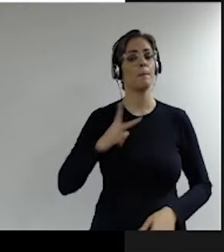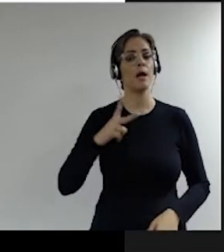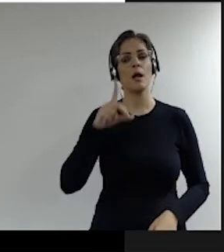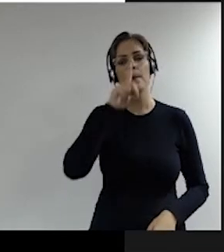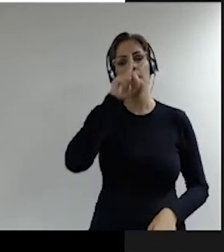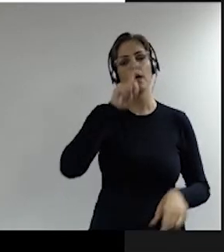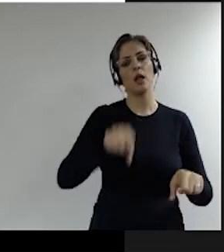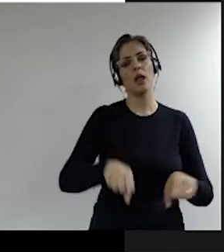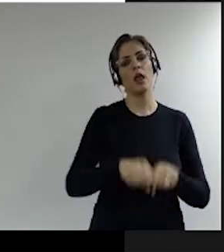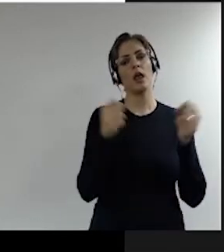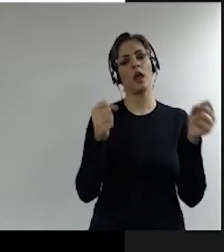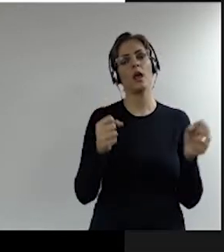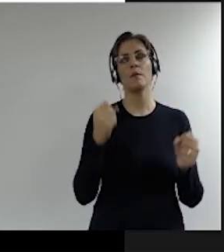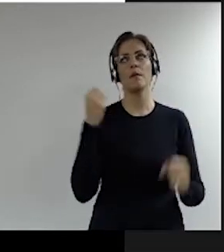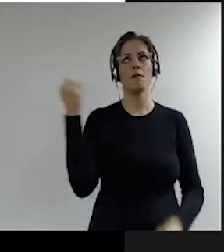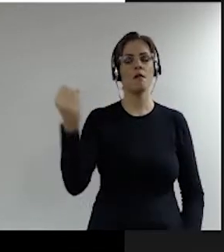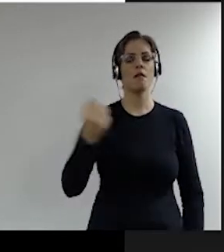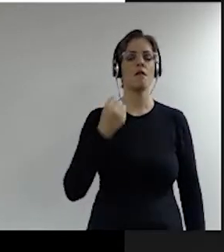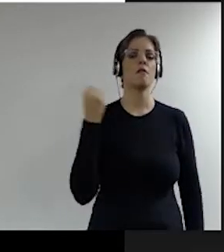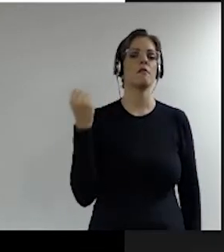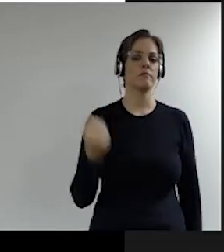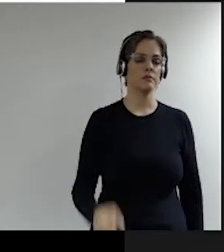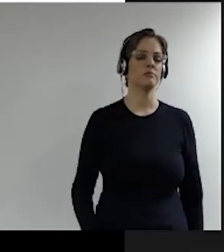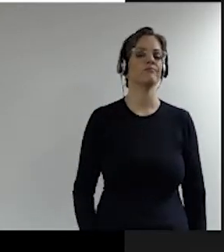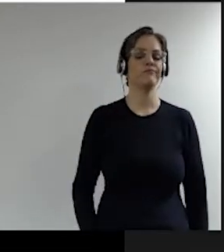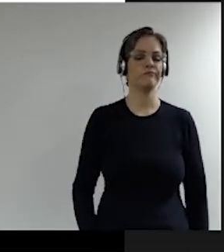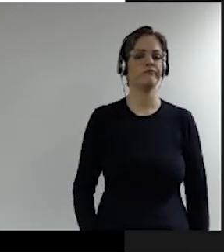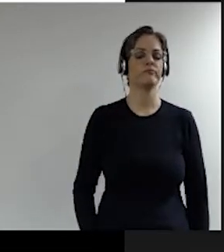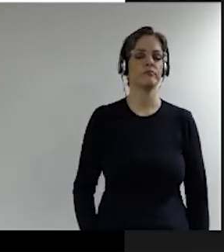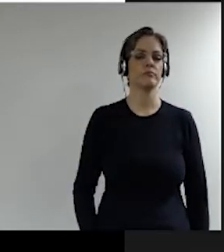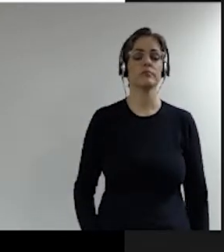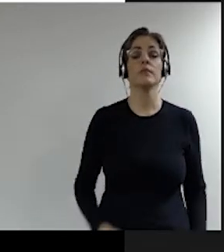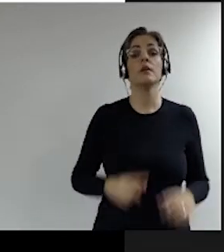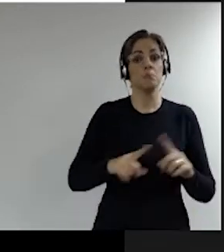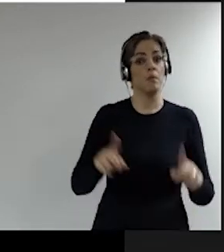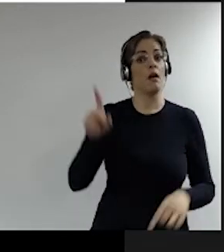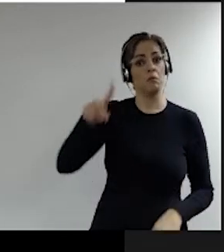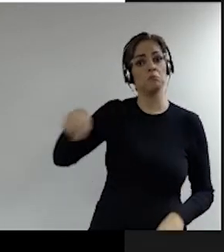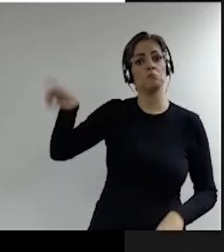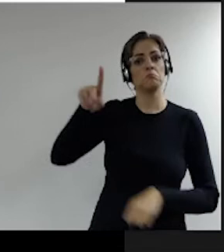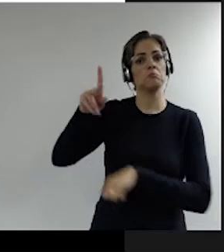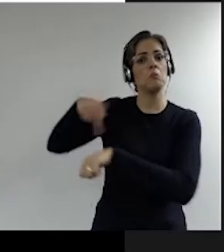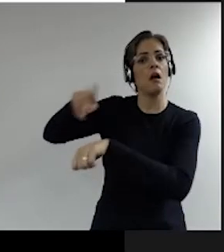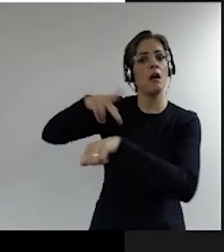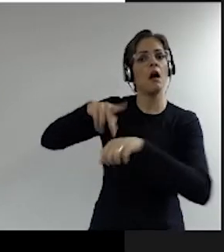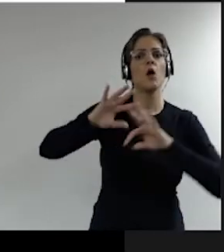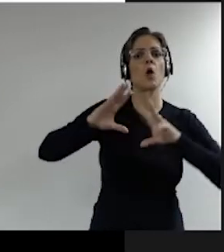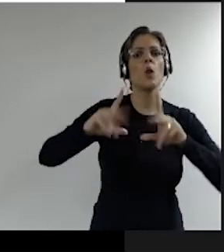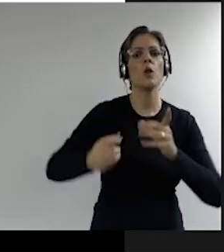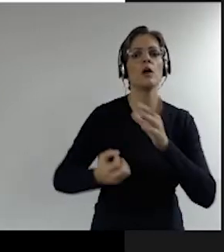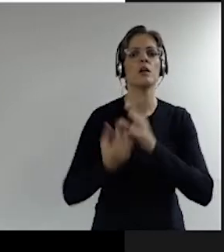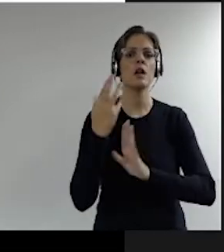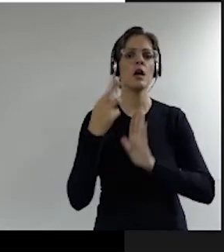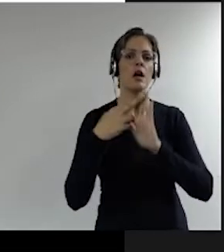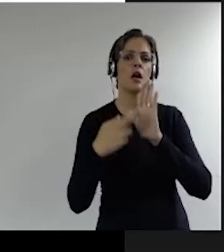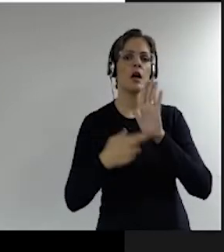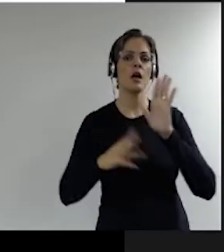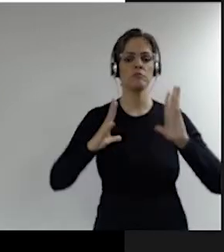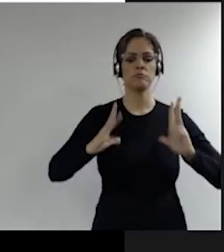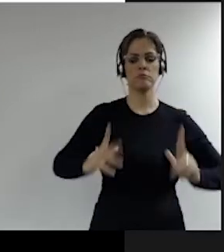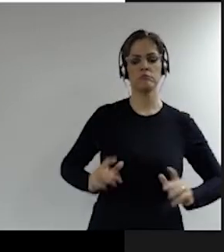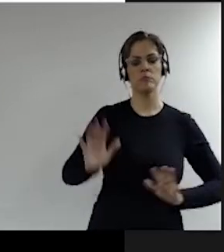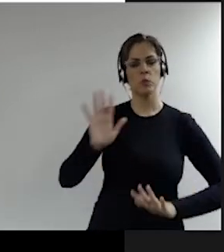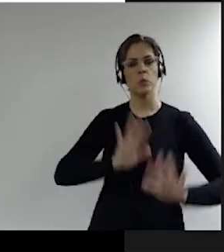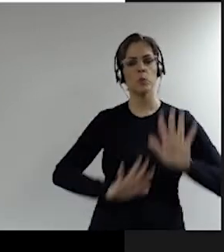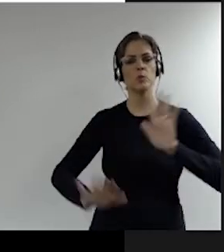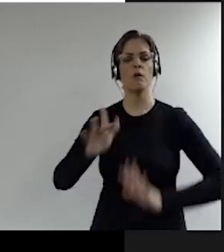é uma situação bastante grave. Todos eles estabeleceram protocolos sanitários muito claros no processo de volta,